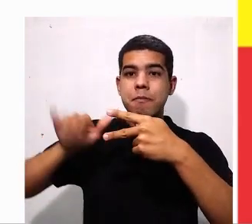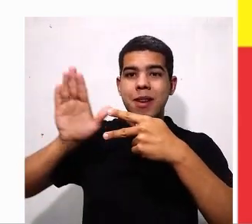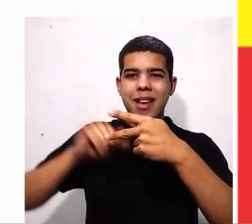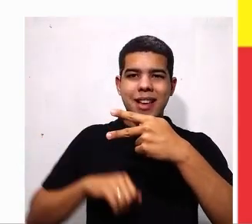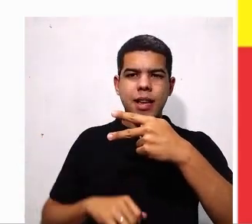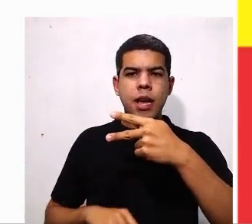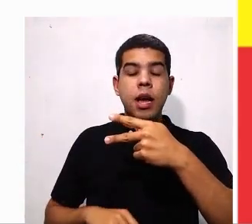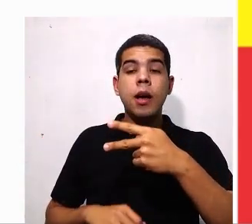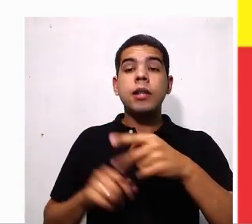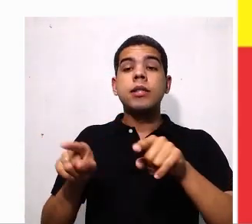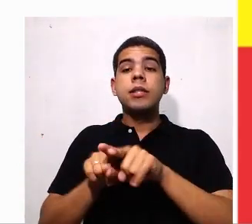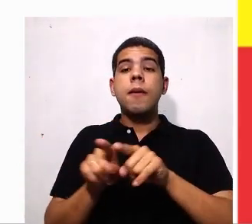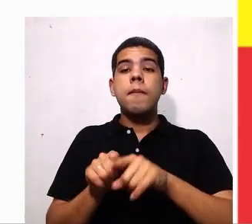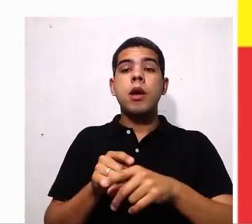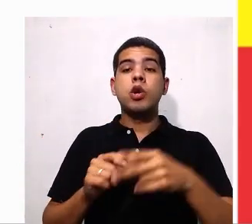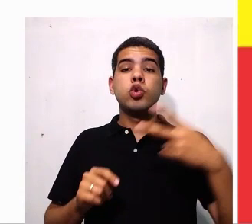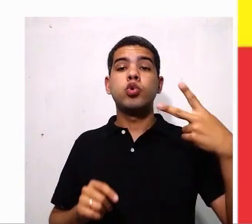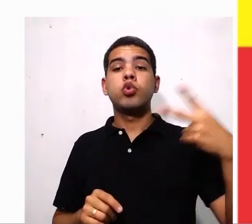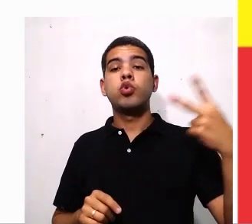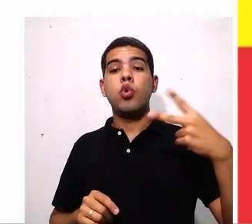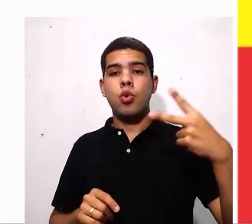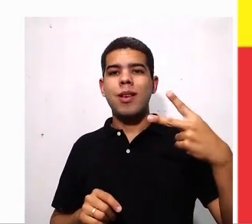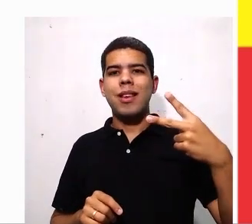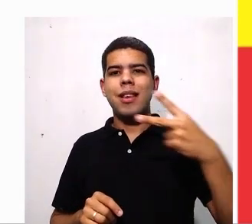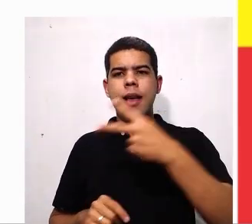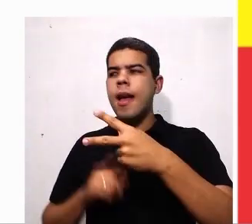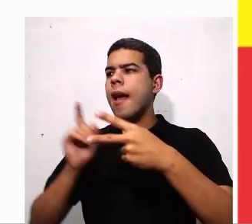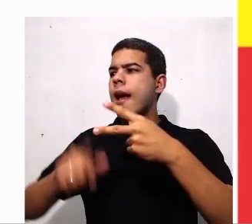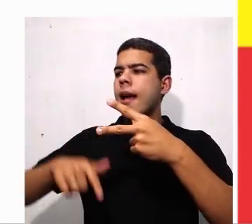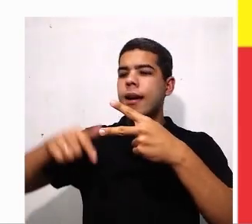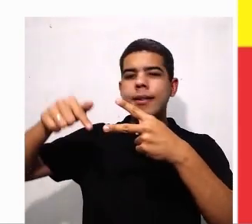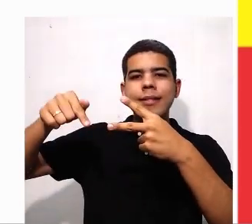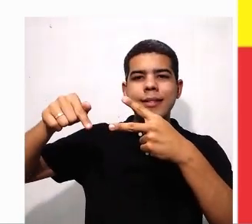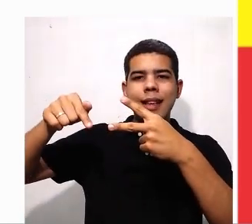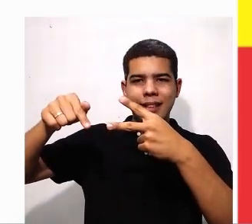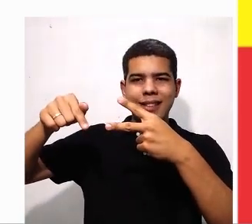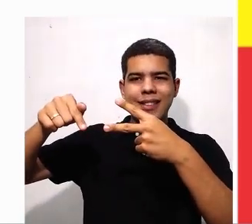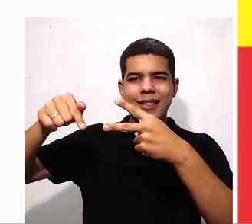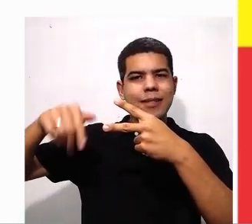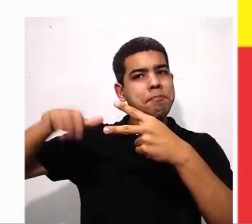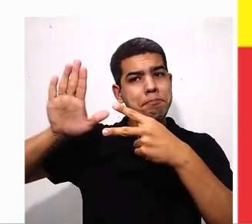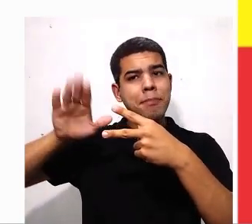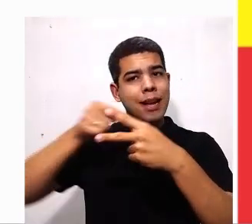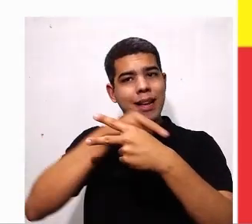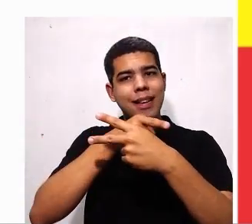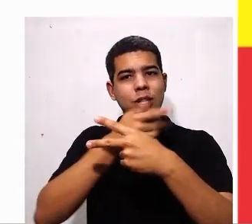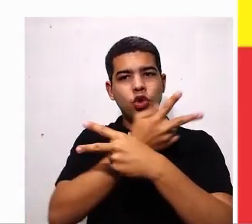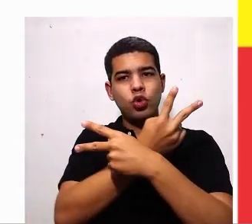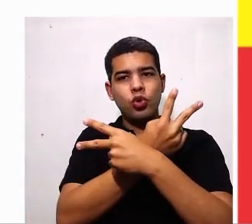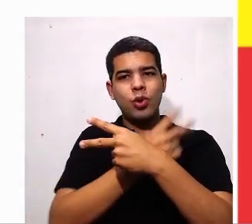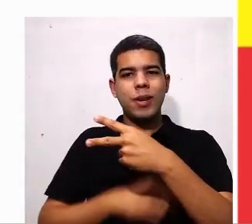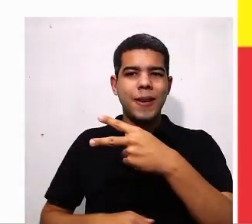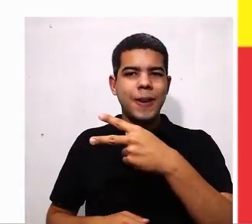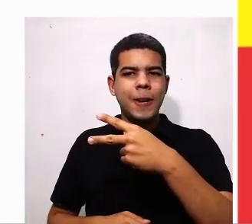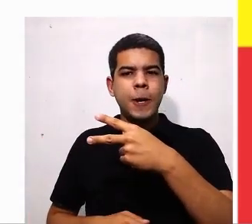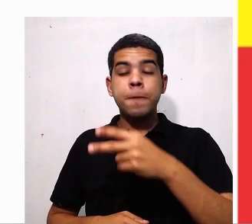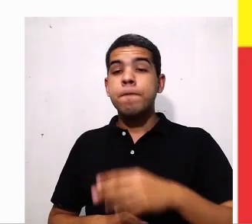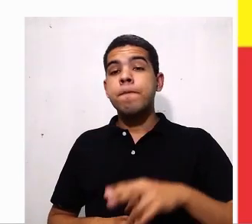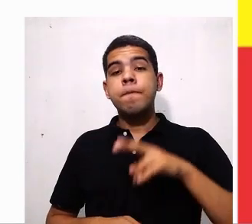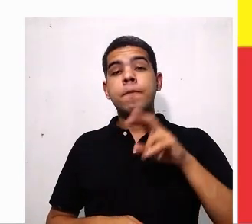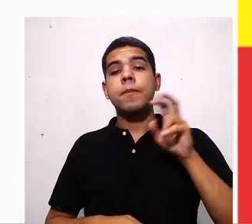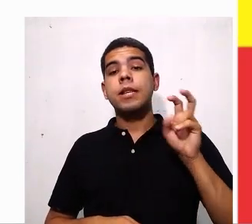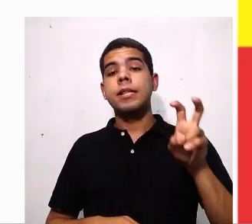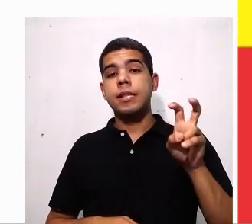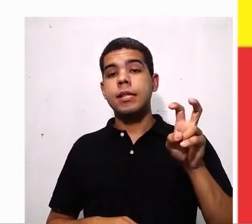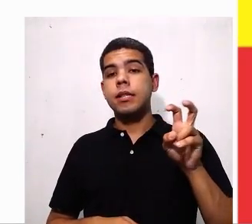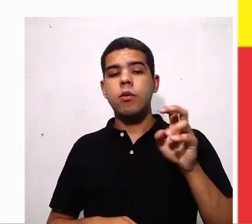menor que quem? Que 5. Então, vê que todas as 3 informações ficaram verdadeiras. Então, podemos